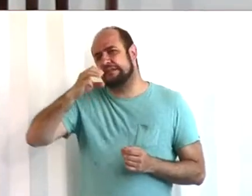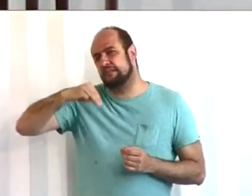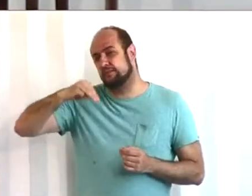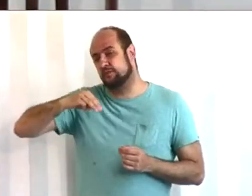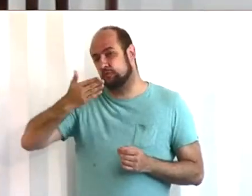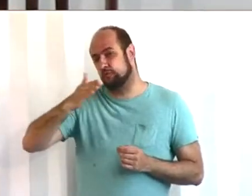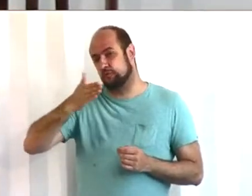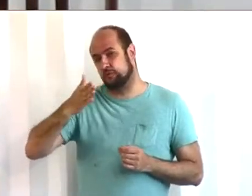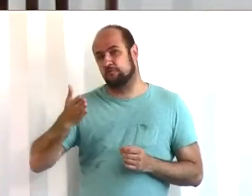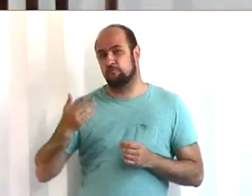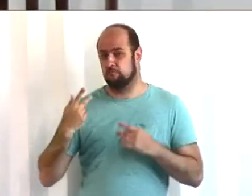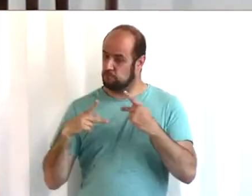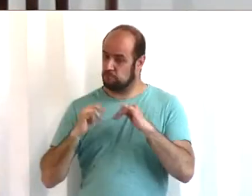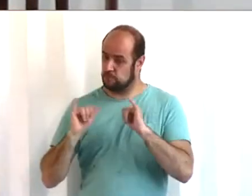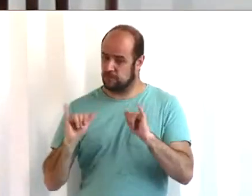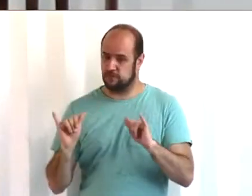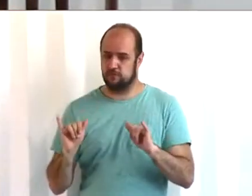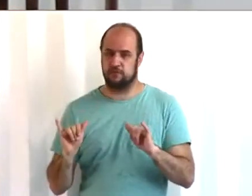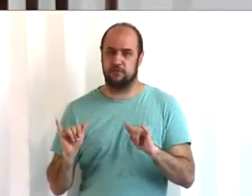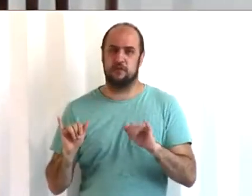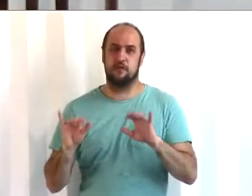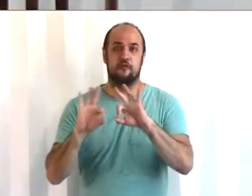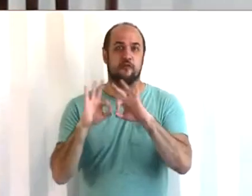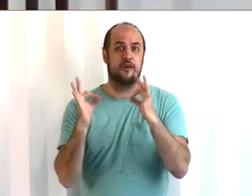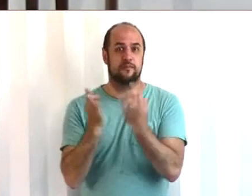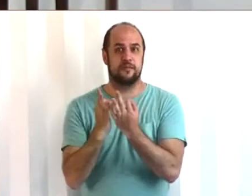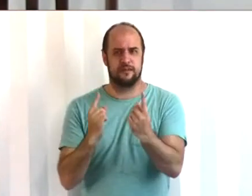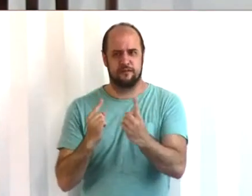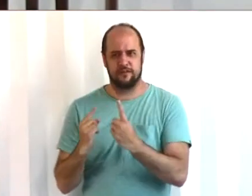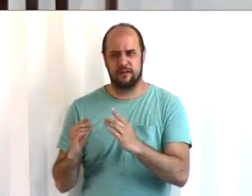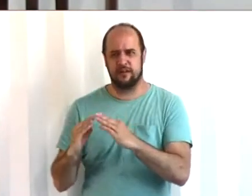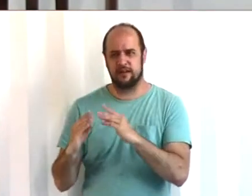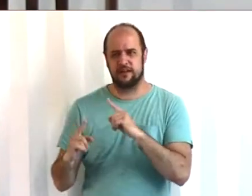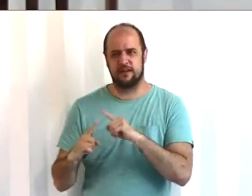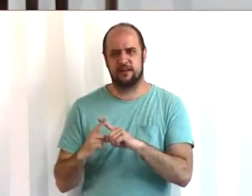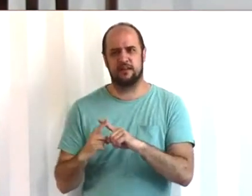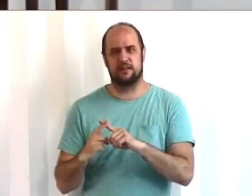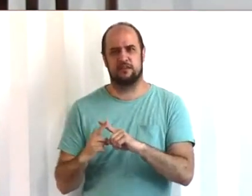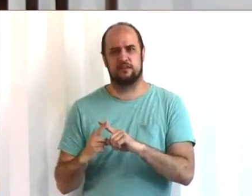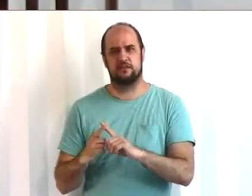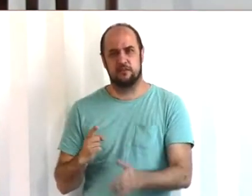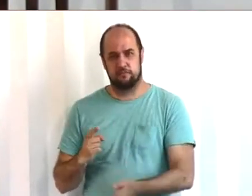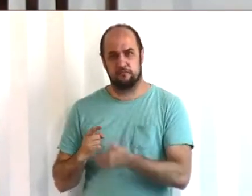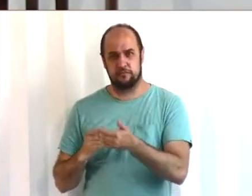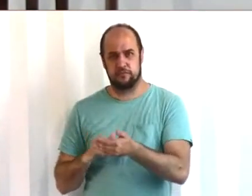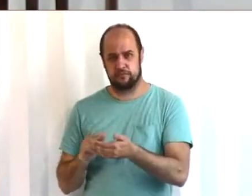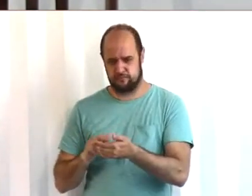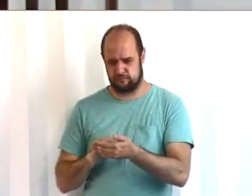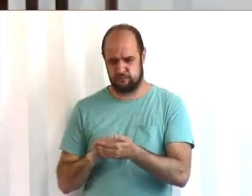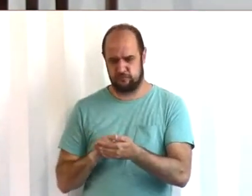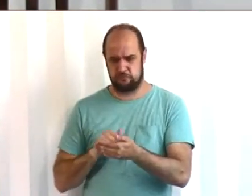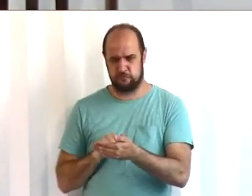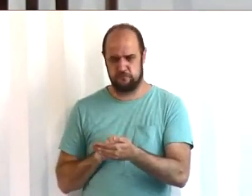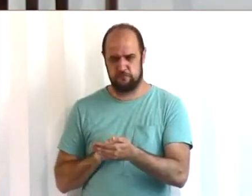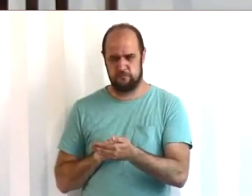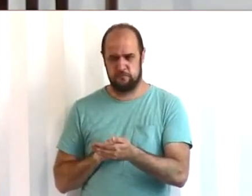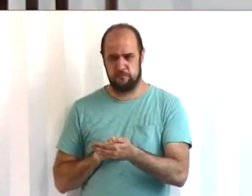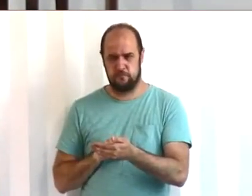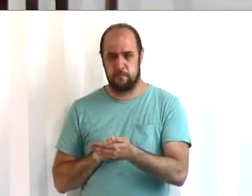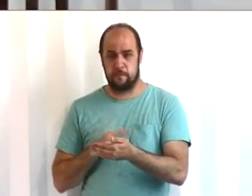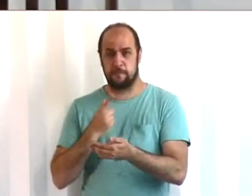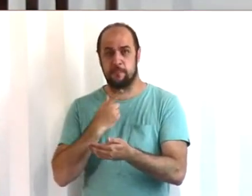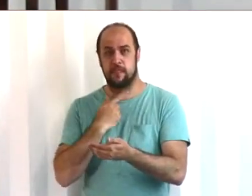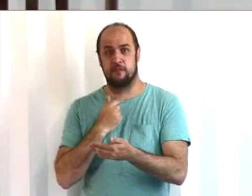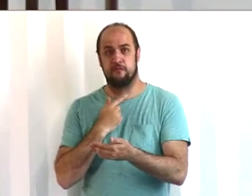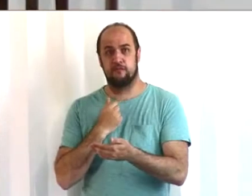pouquinho mais atrás, quando uma família vindo à igreja pegou um aplicativo, um carro de aplicativo, e